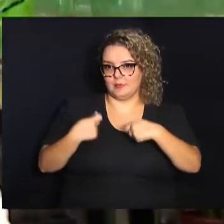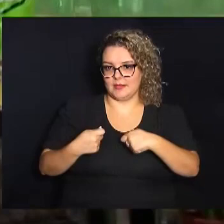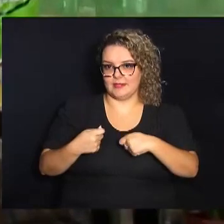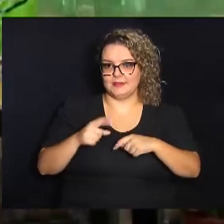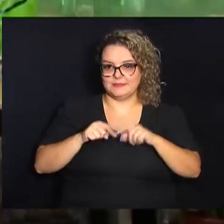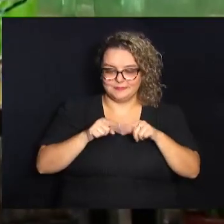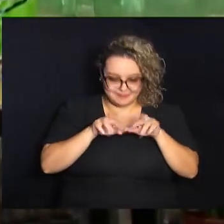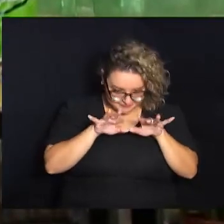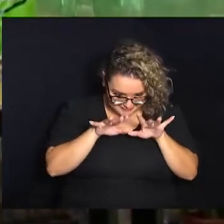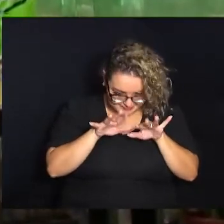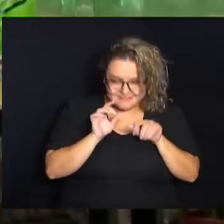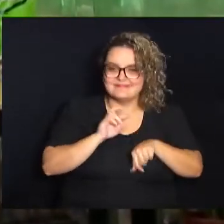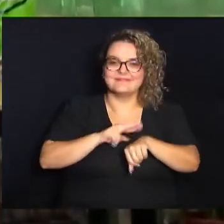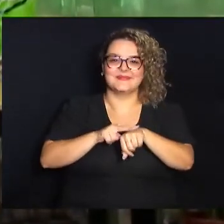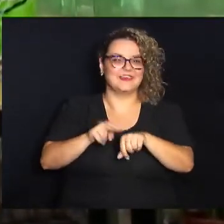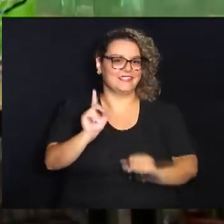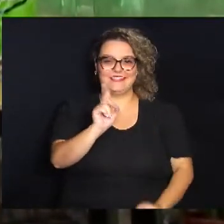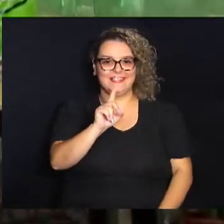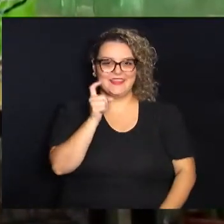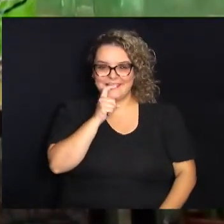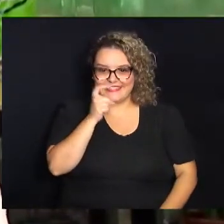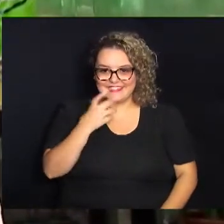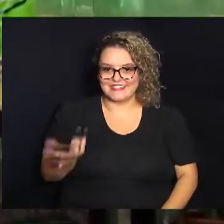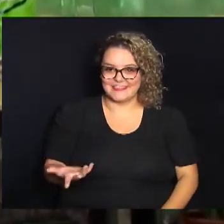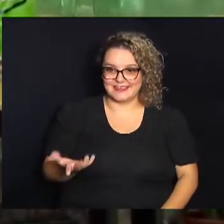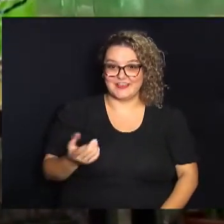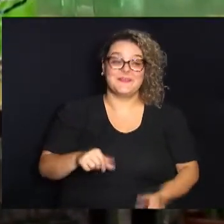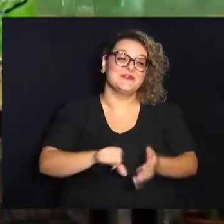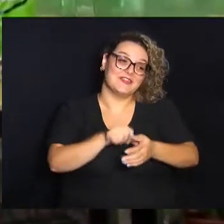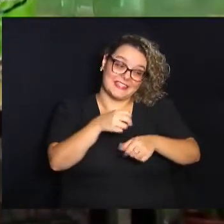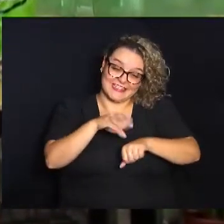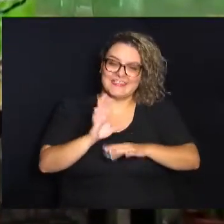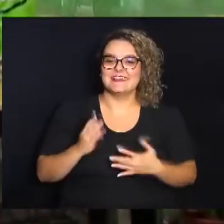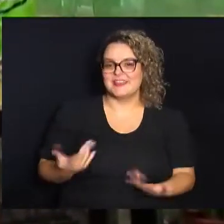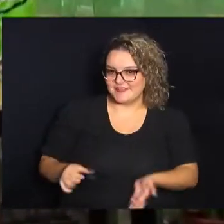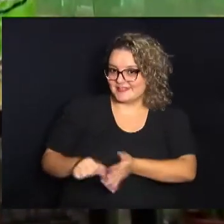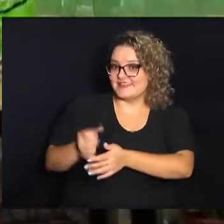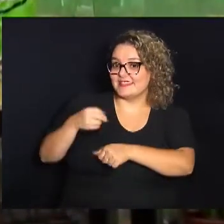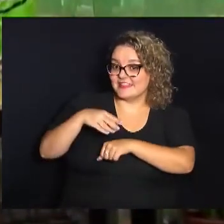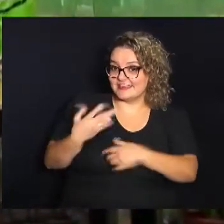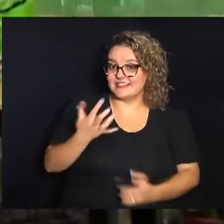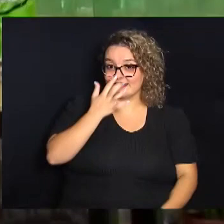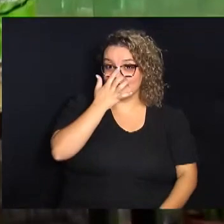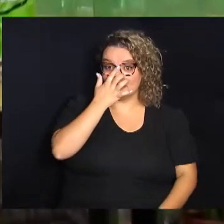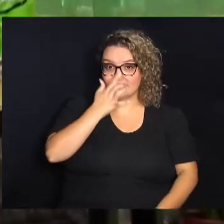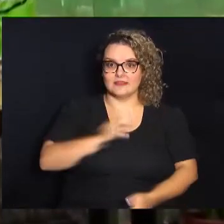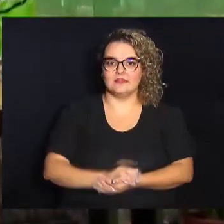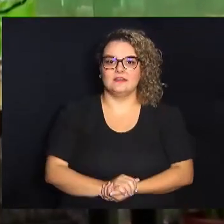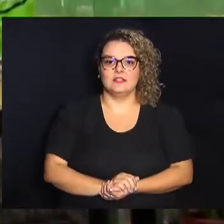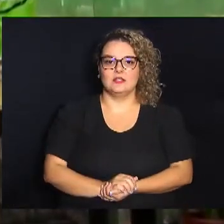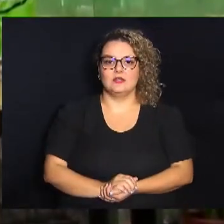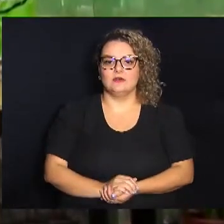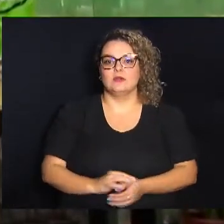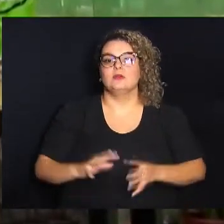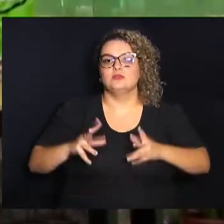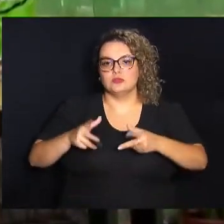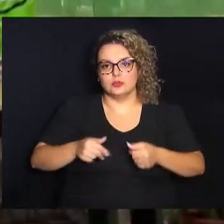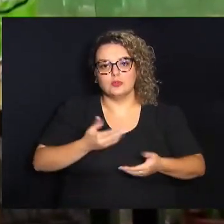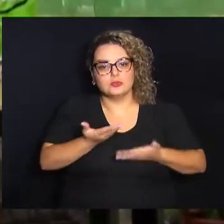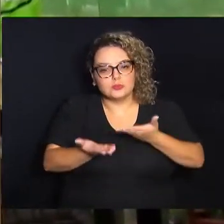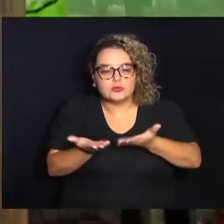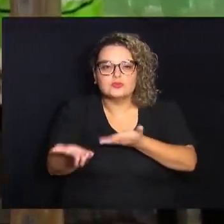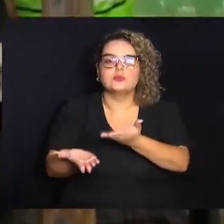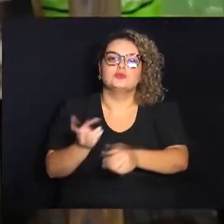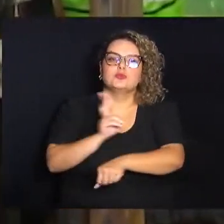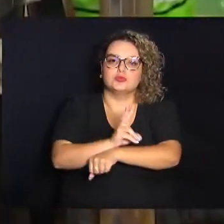verde. Isso é mentira, tá? Primeira dica. Já é a primeira dica. Basta seguir todos os cuidados, né?